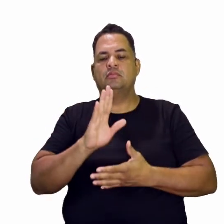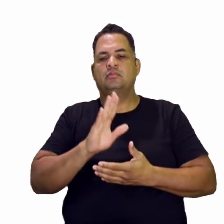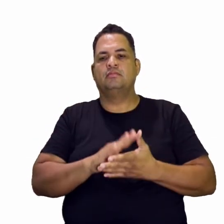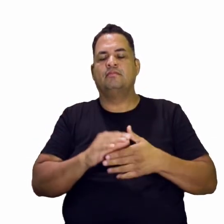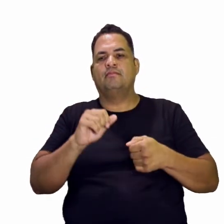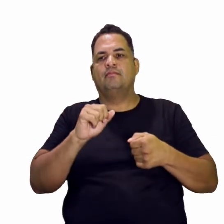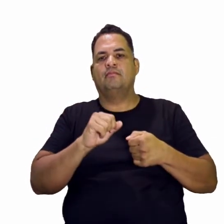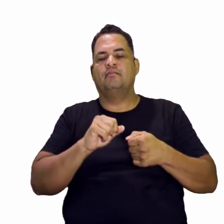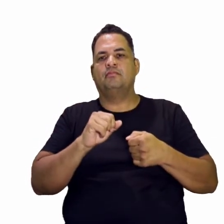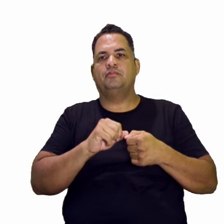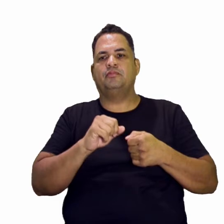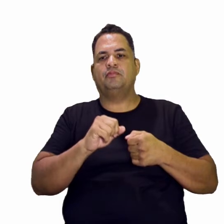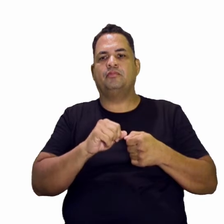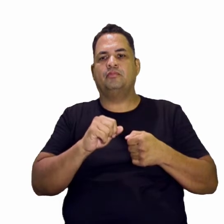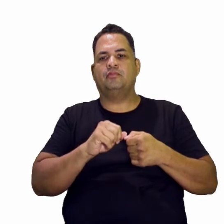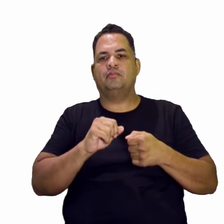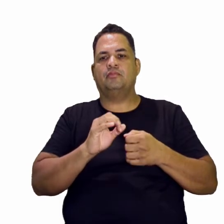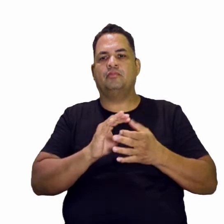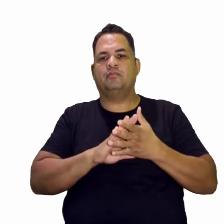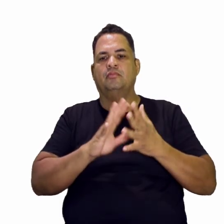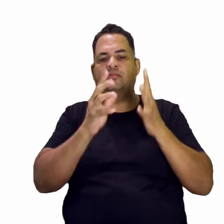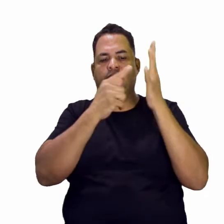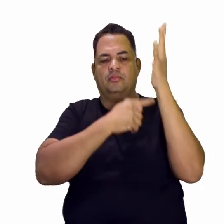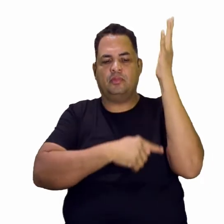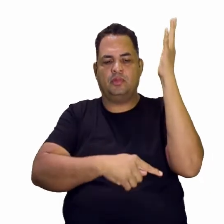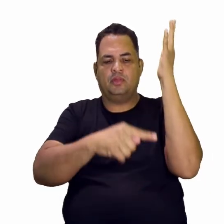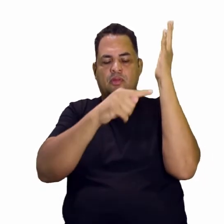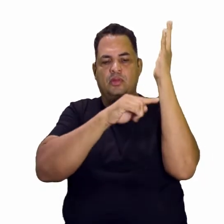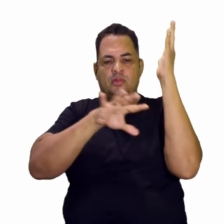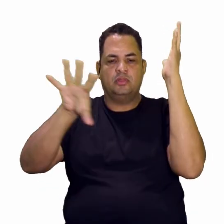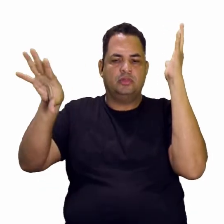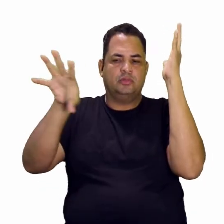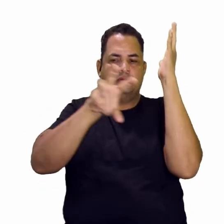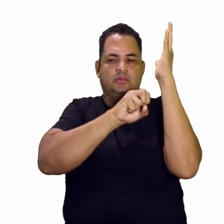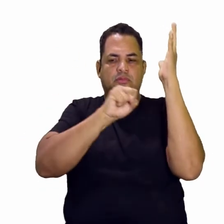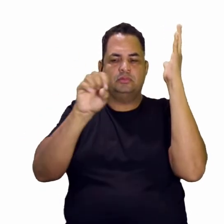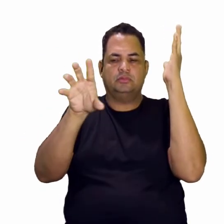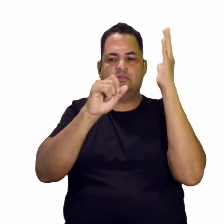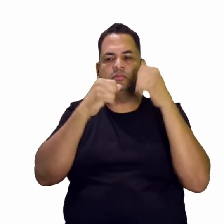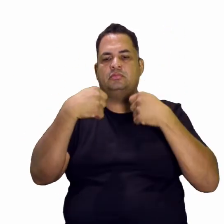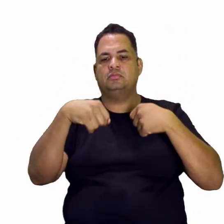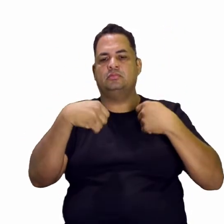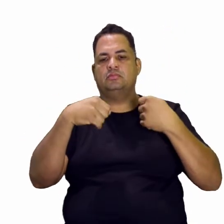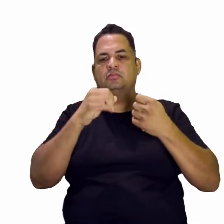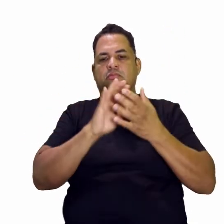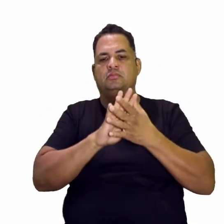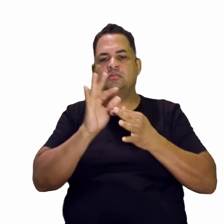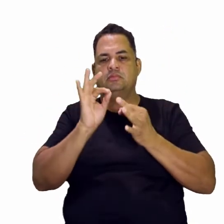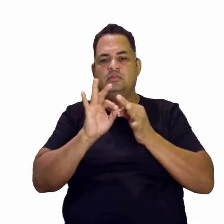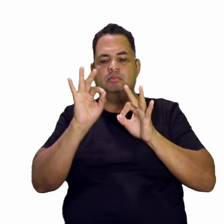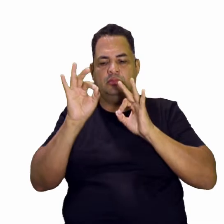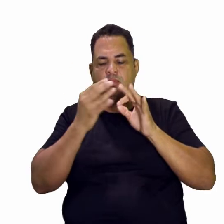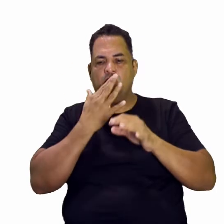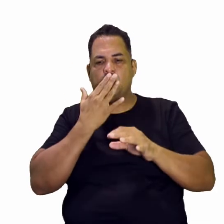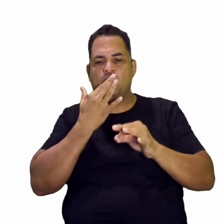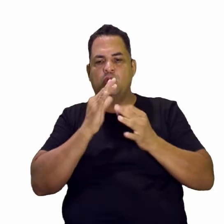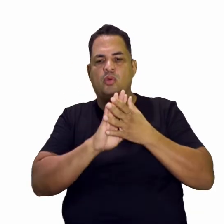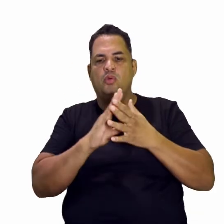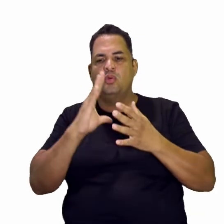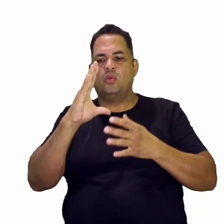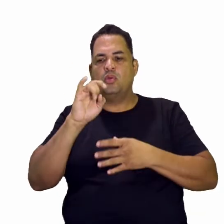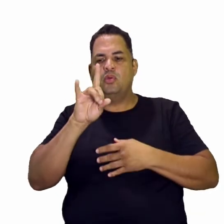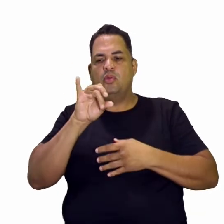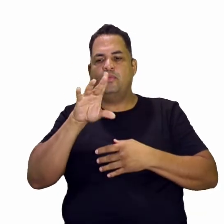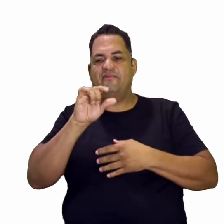ou você vai realizar a fotossíntese. Se for a fotossíntese, você vai ter que ter pigmentos de